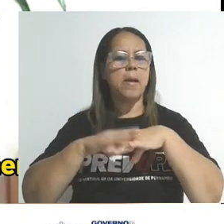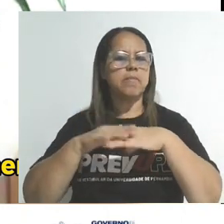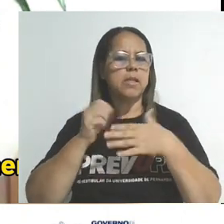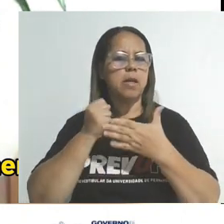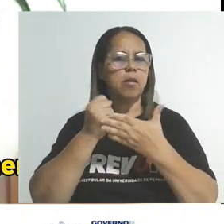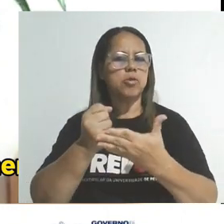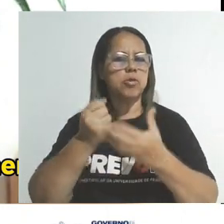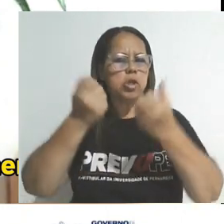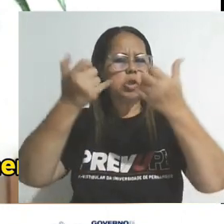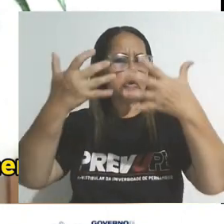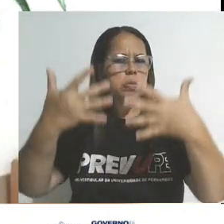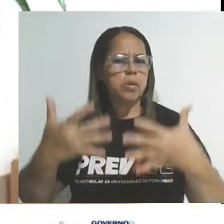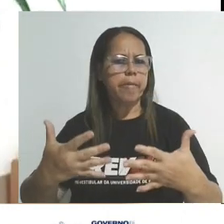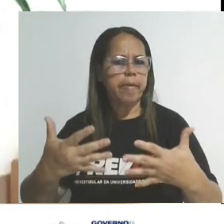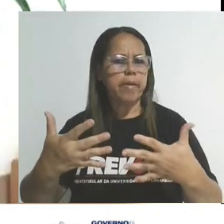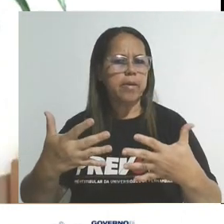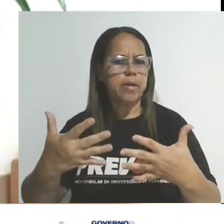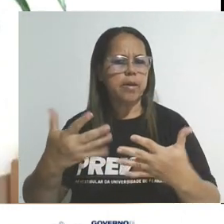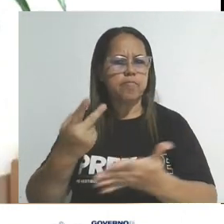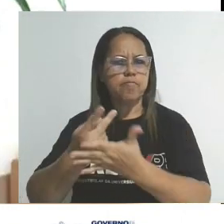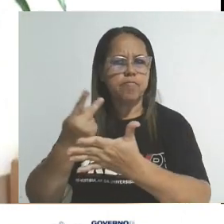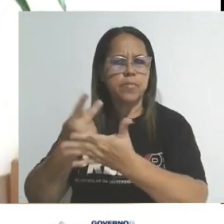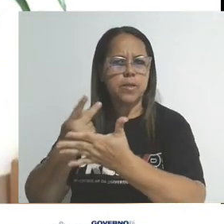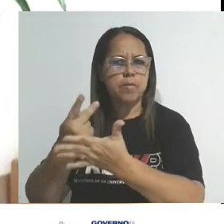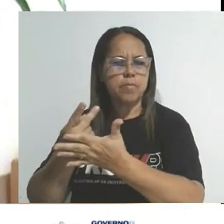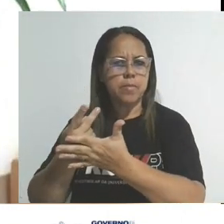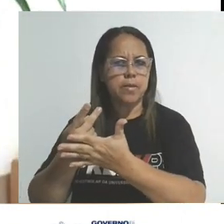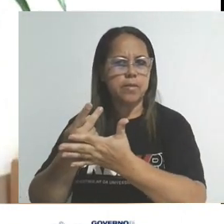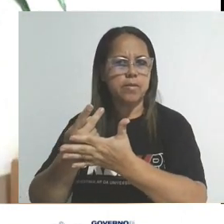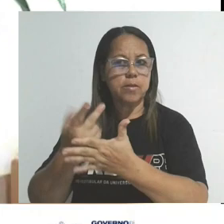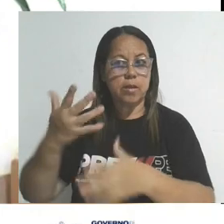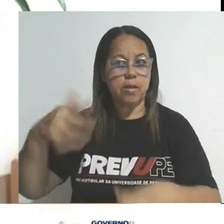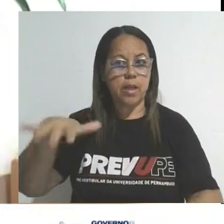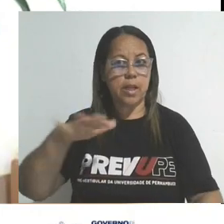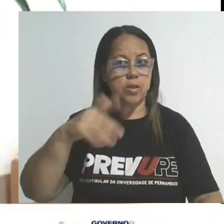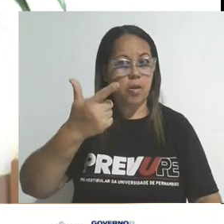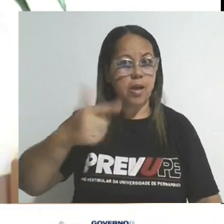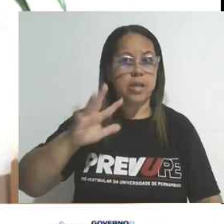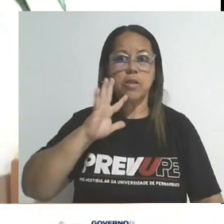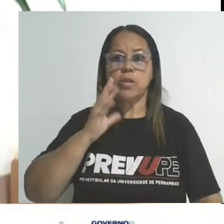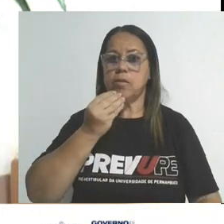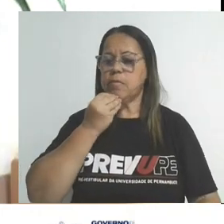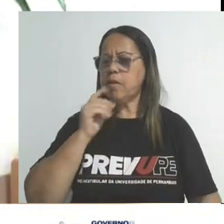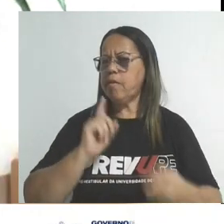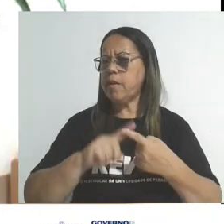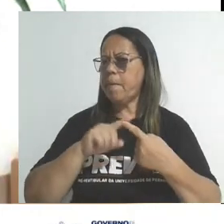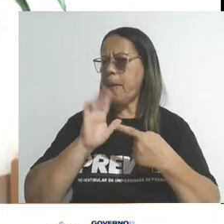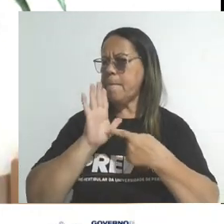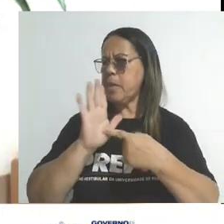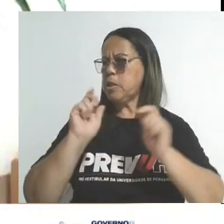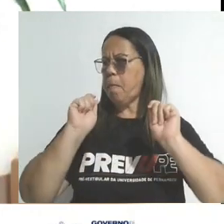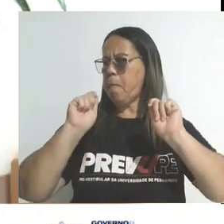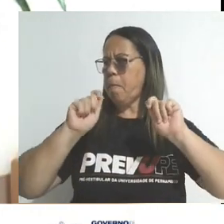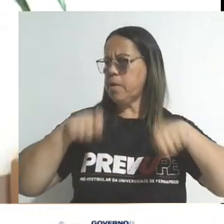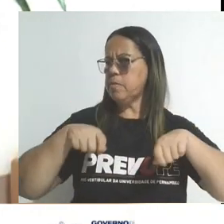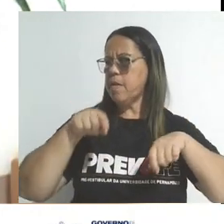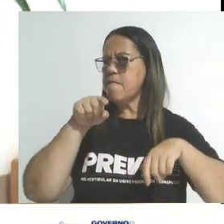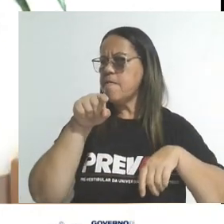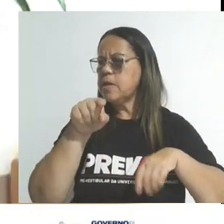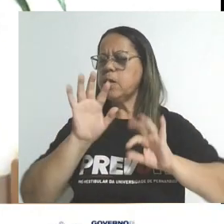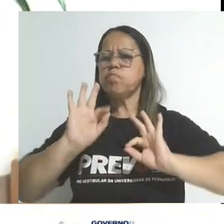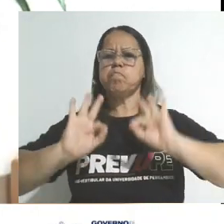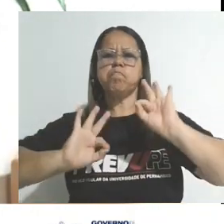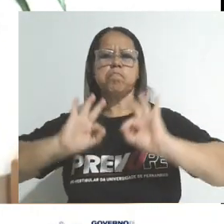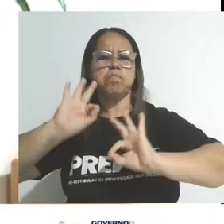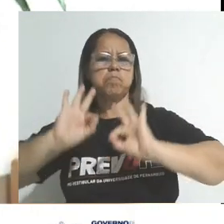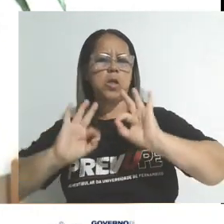matemática ajuda a explicar outros fenômenos com outras áreas de conhecimento, assim como também apontando possibilidades de você